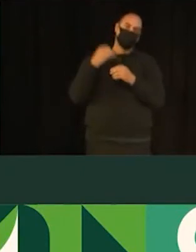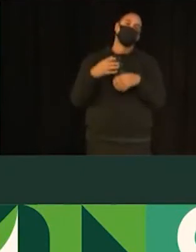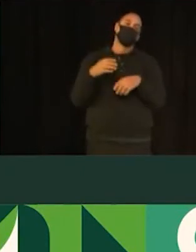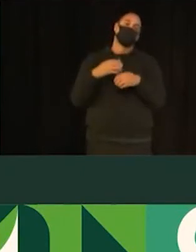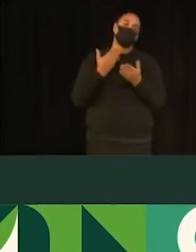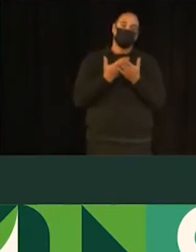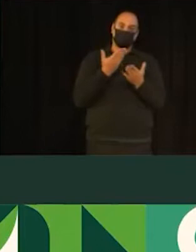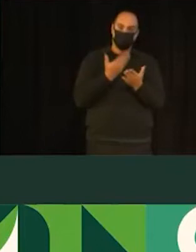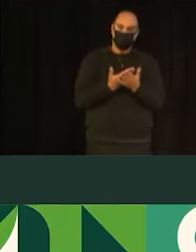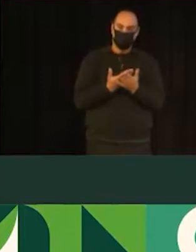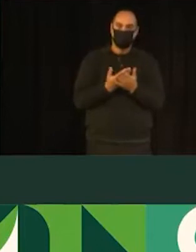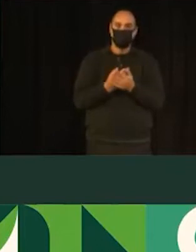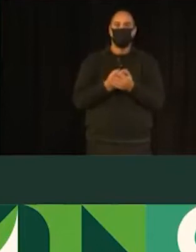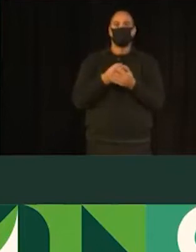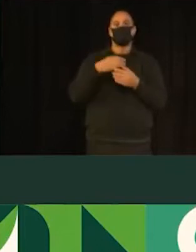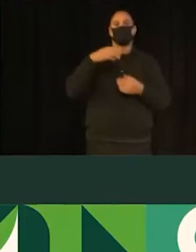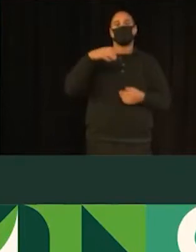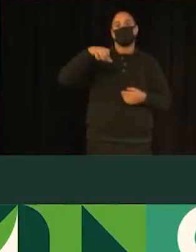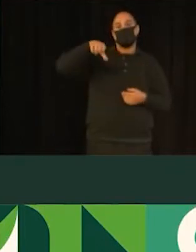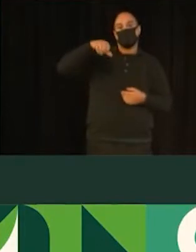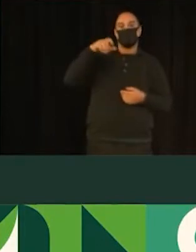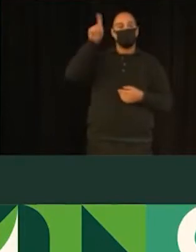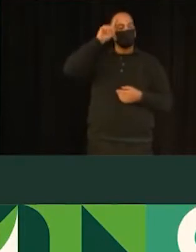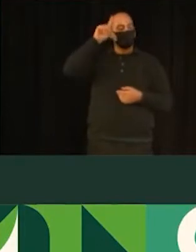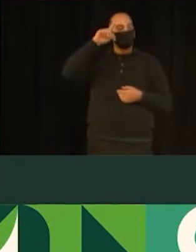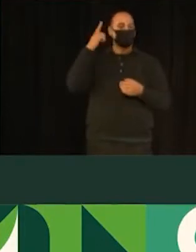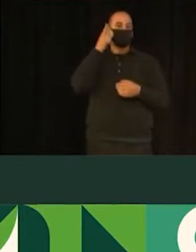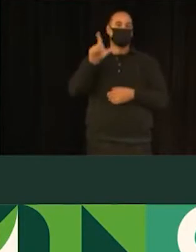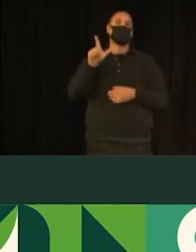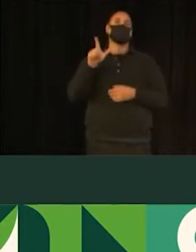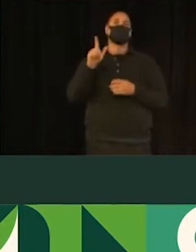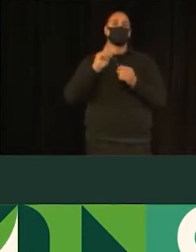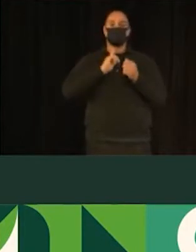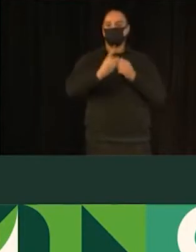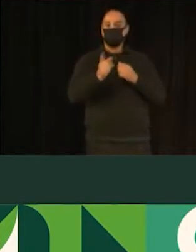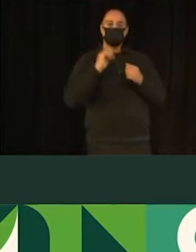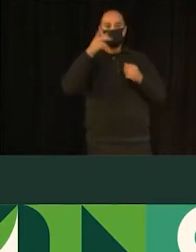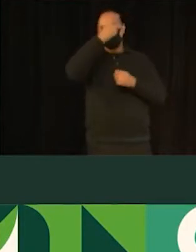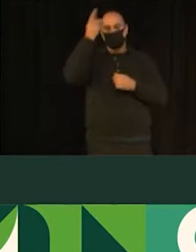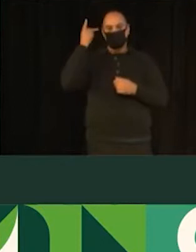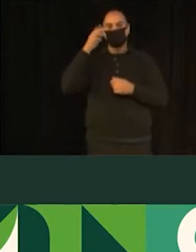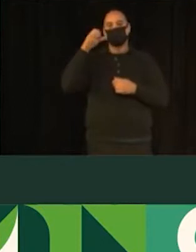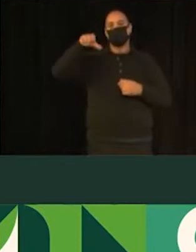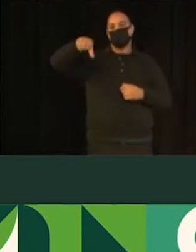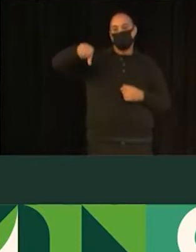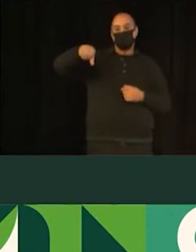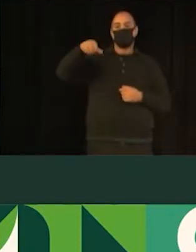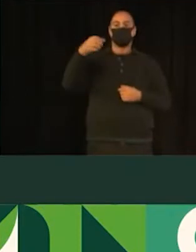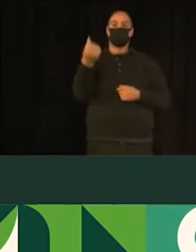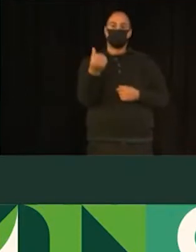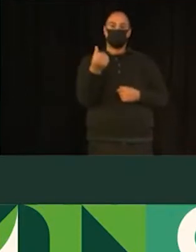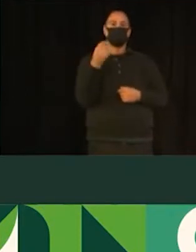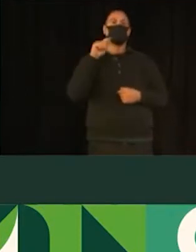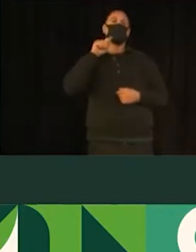95 mil passageiros equivalente dia, 18 veículos, 25 estações. 100 ônibus no lugar de 214, então a